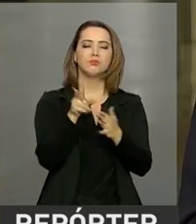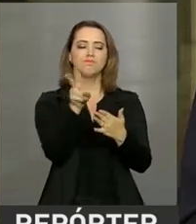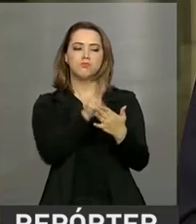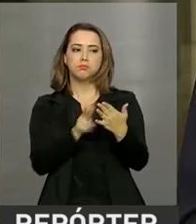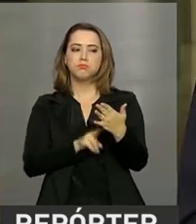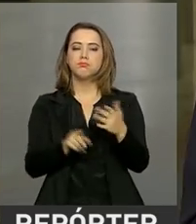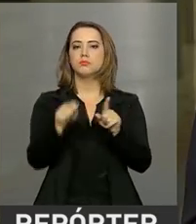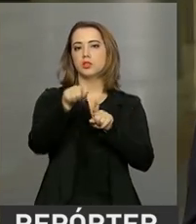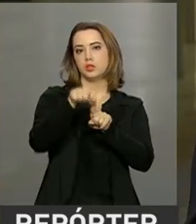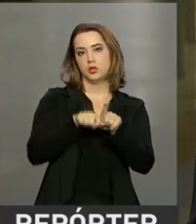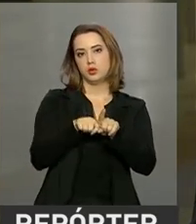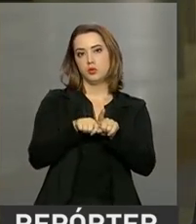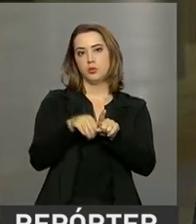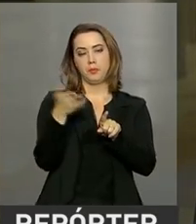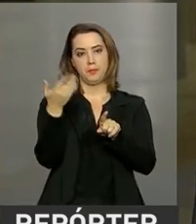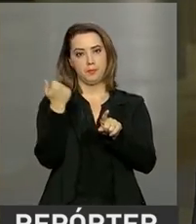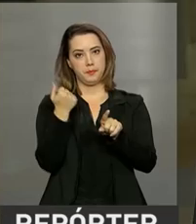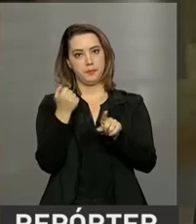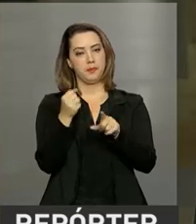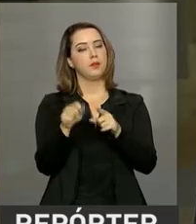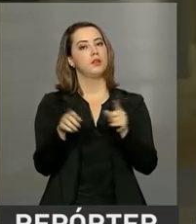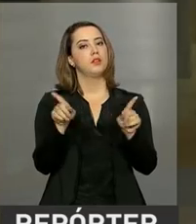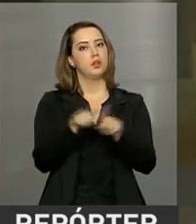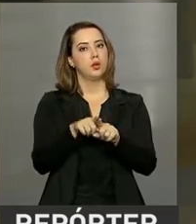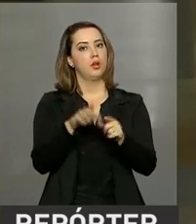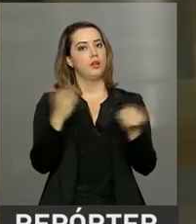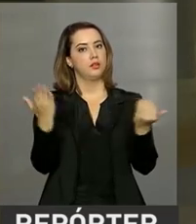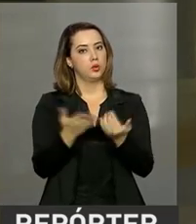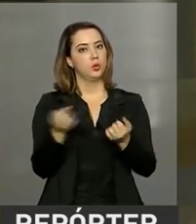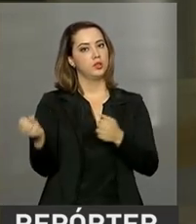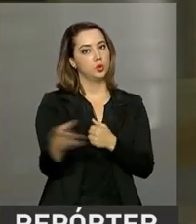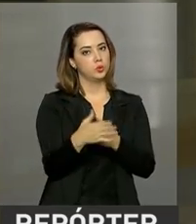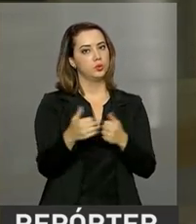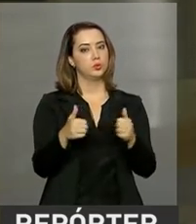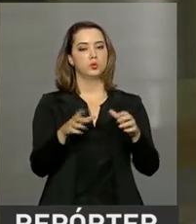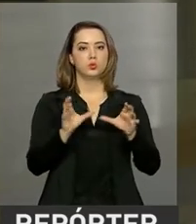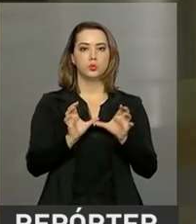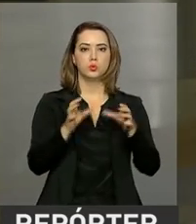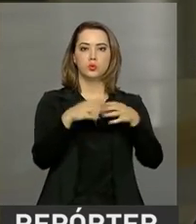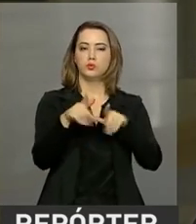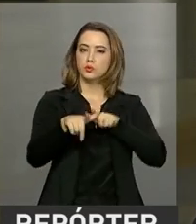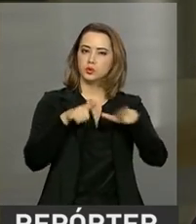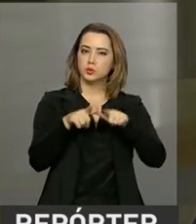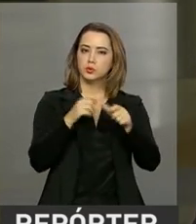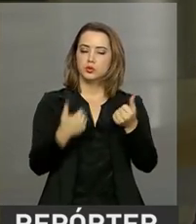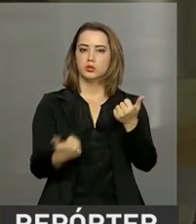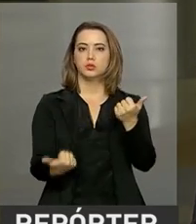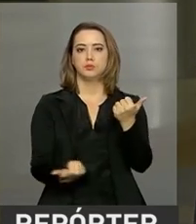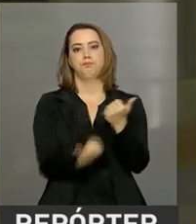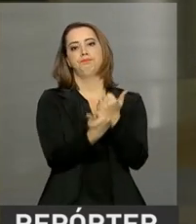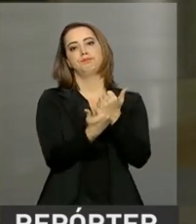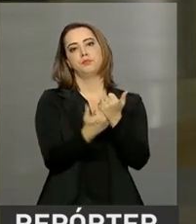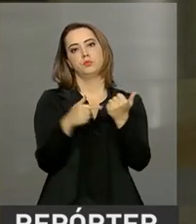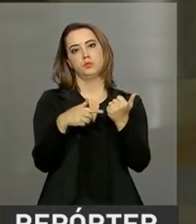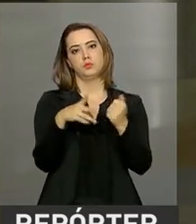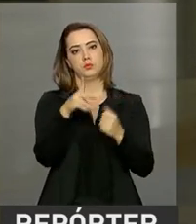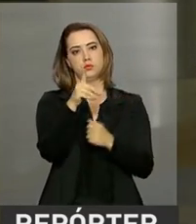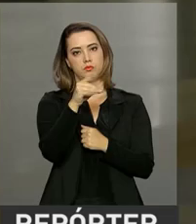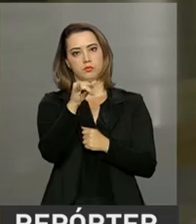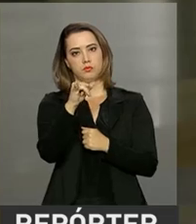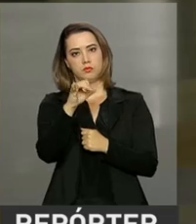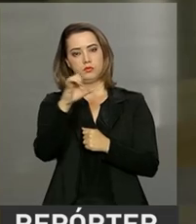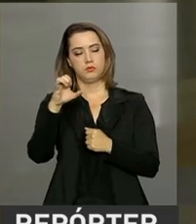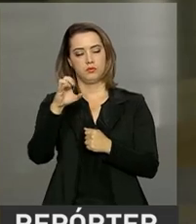mês passado vai ser substituído por um outro grupo de trabalho no qual o Diez Vai representar as centrais